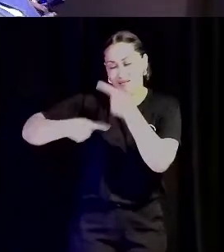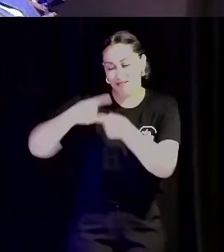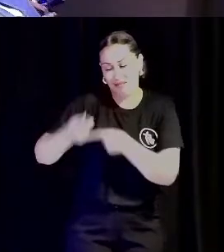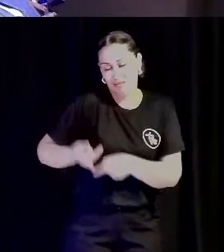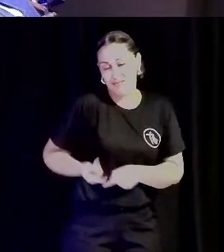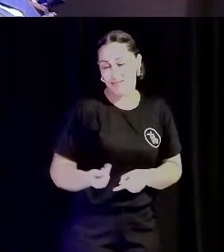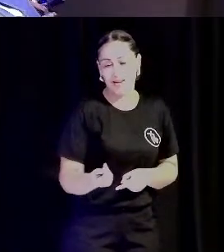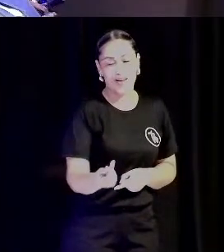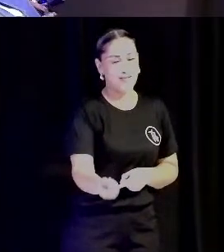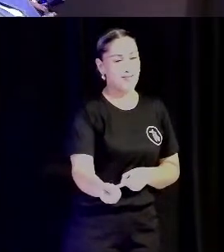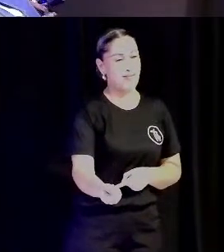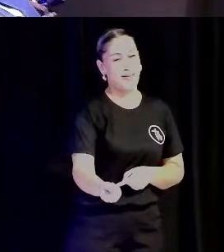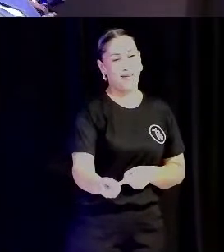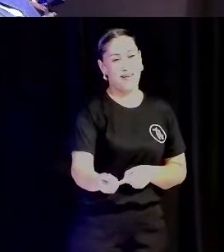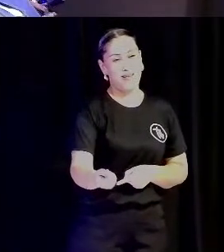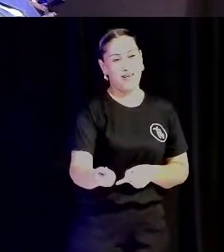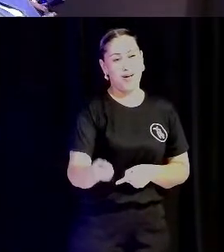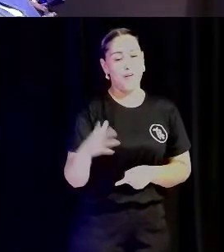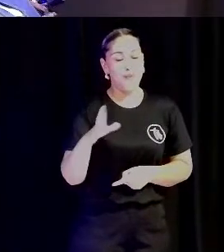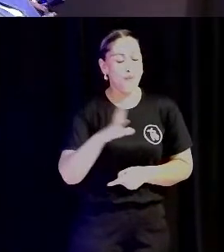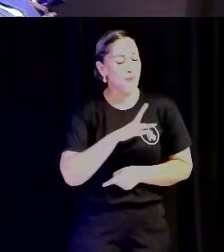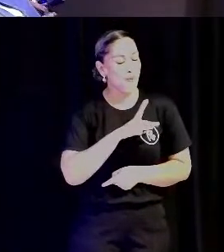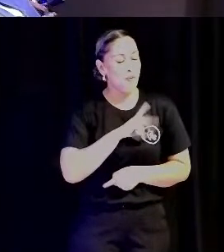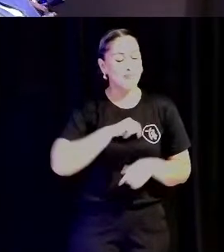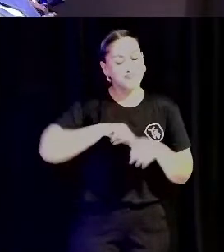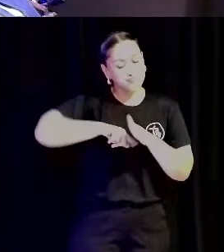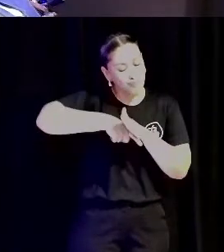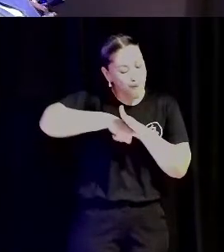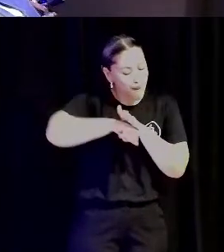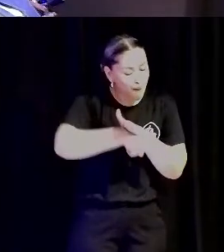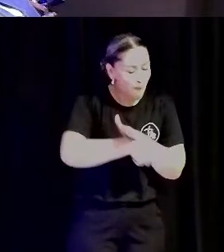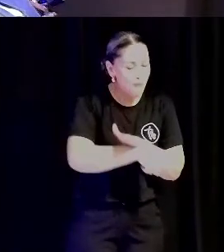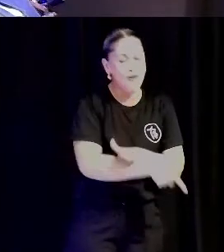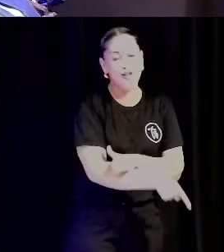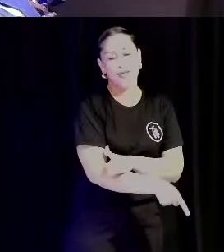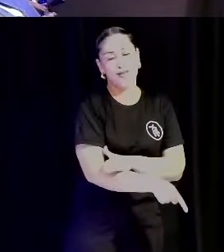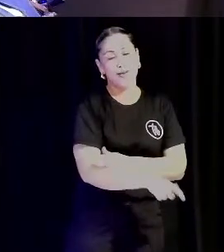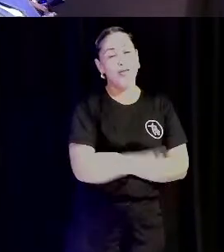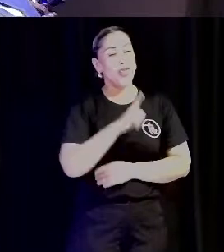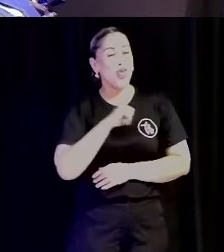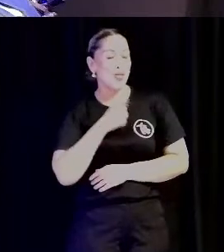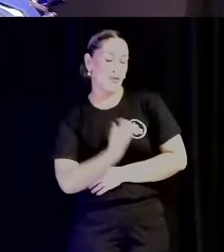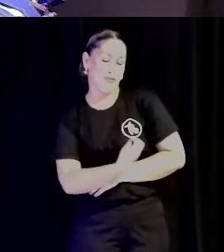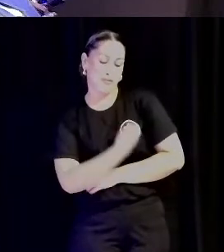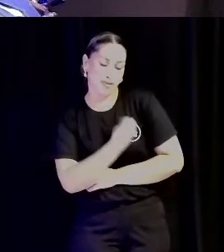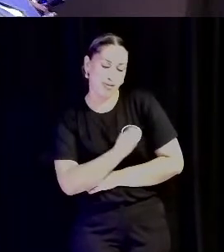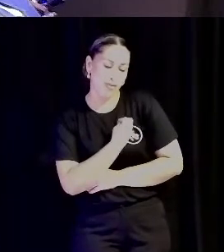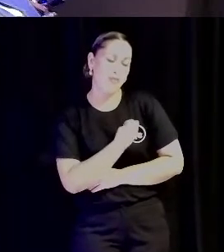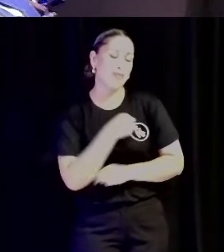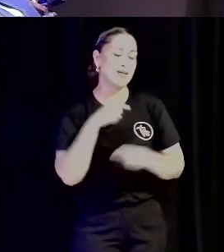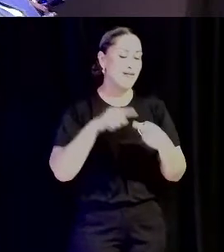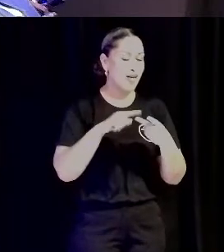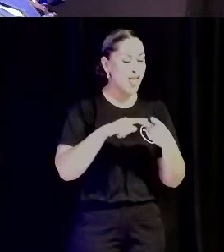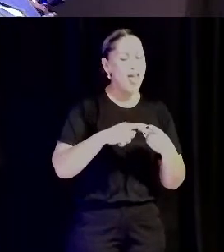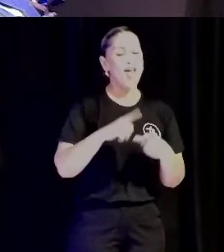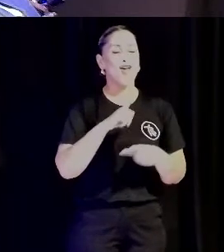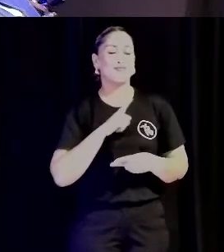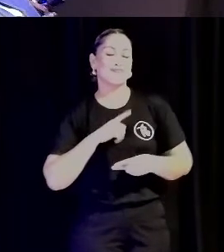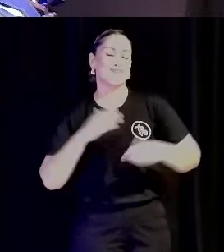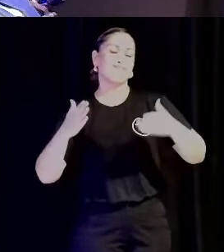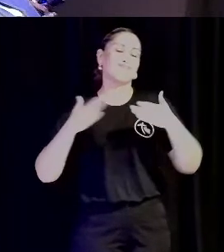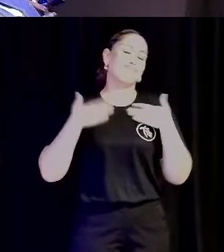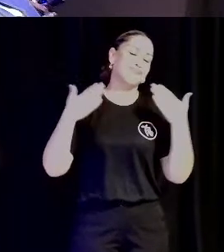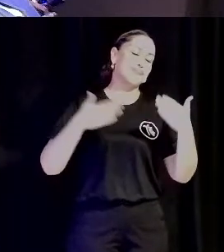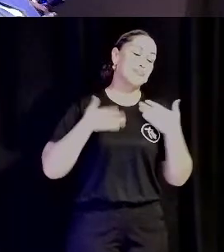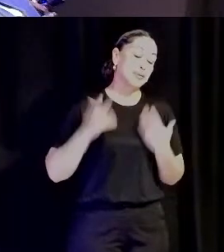eterna, maior prova de um amor tão profundo. Eu tenho vida, alegria em